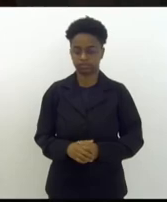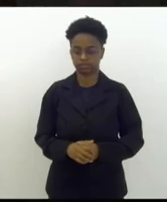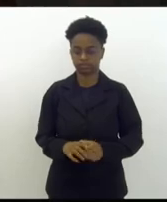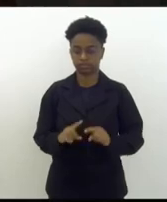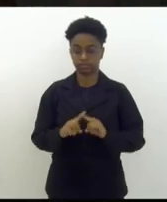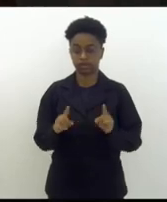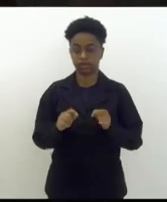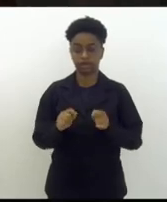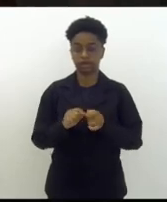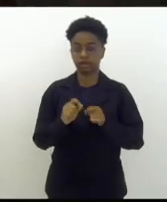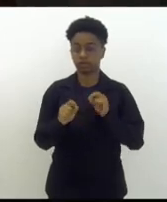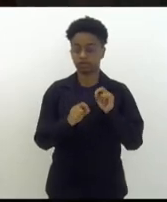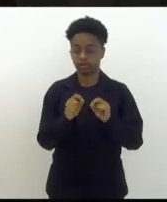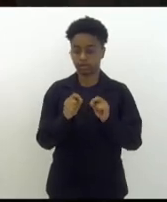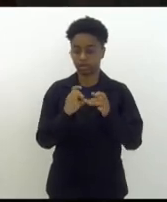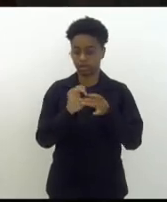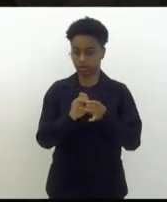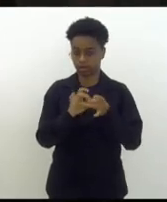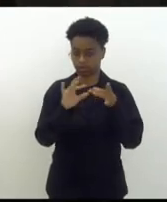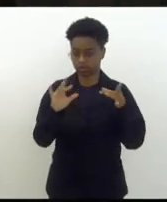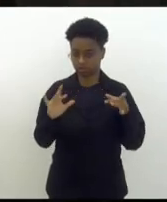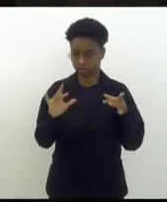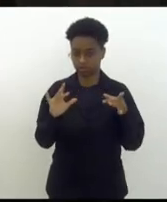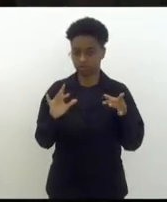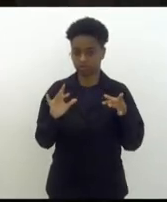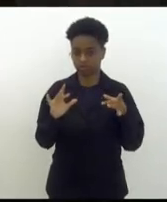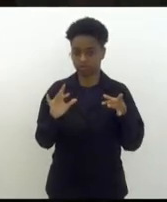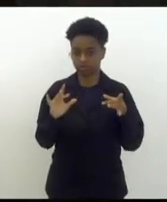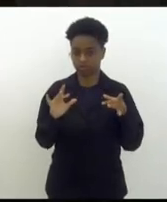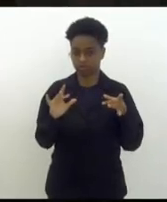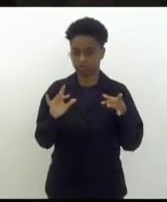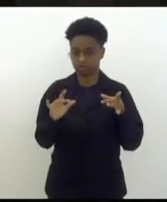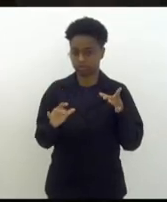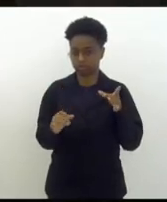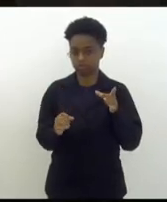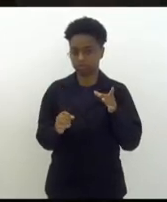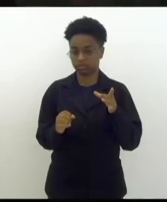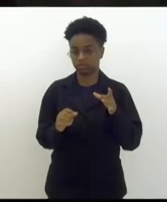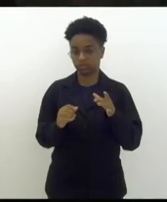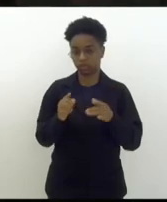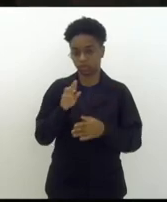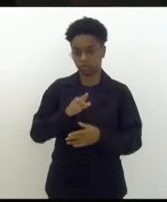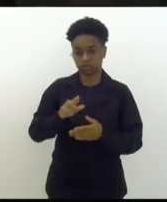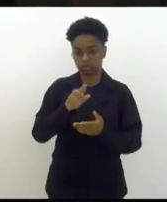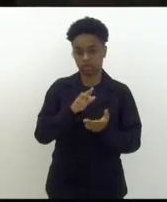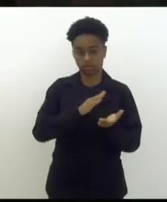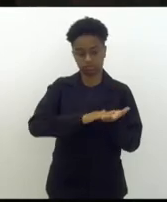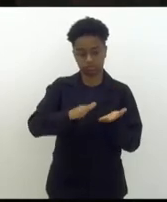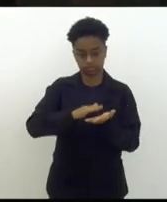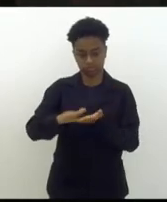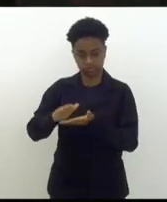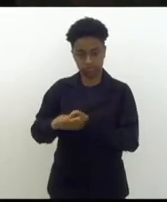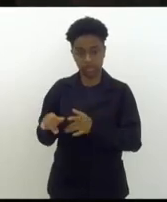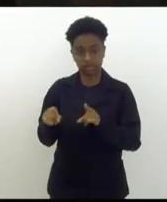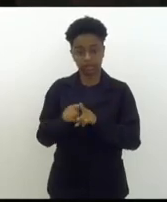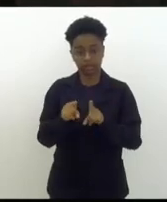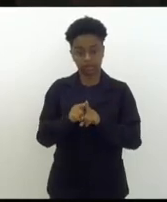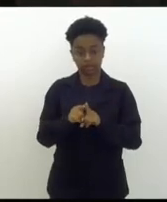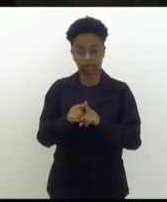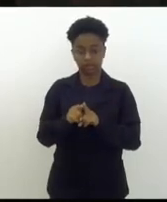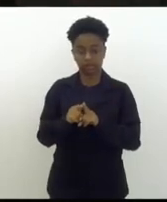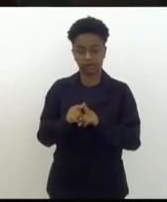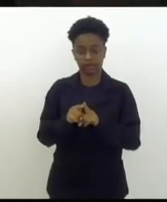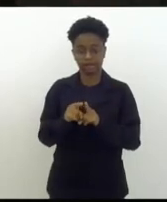faz ele autoriza a realização das despesas e prever as